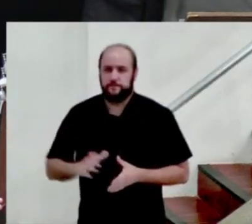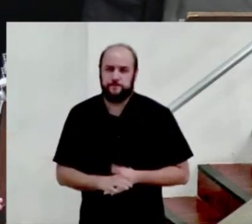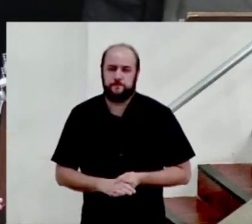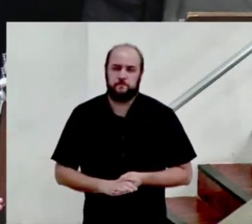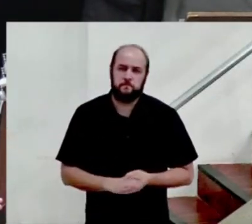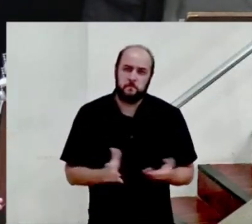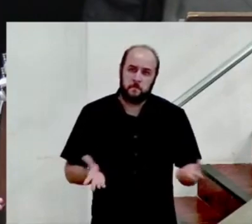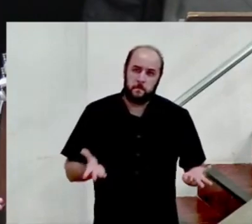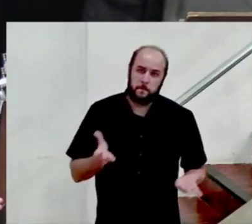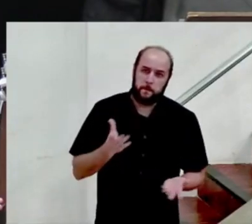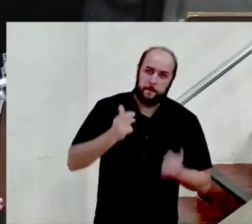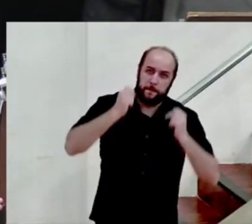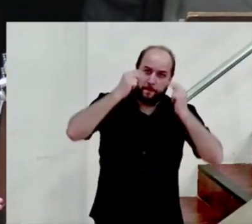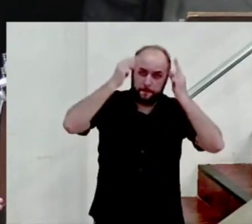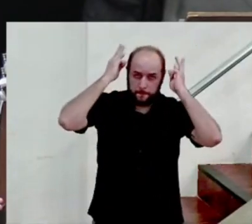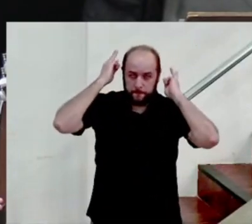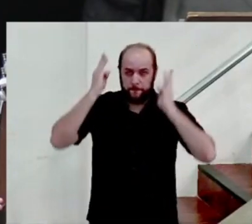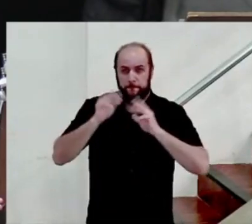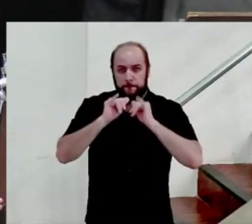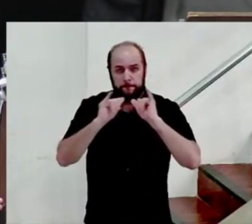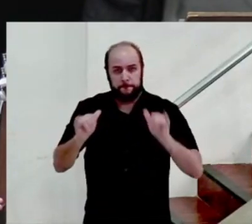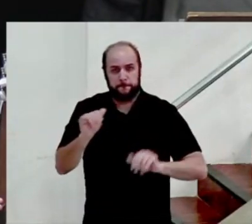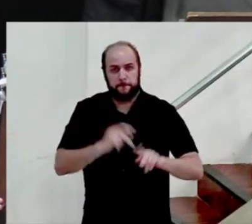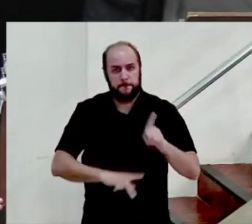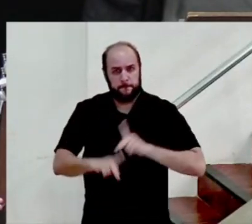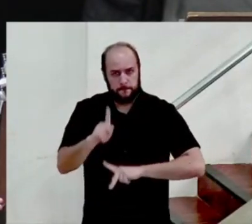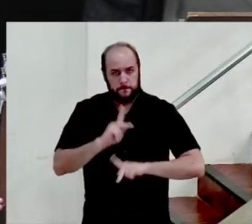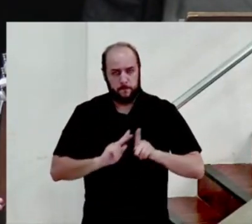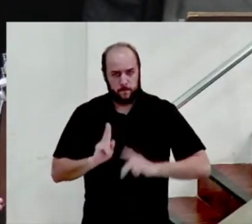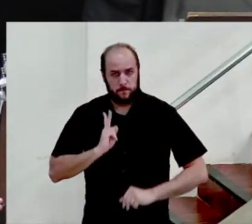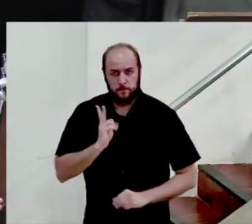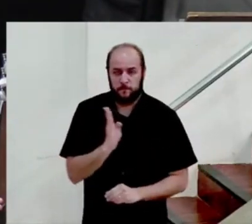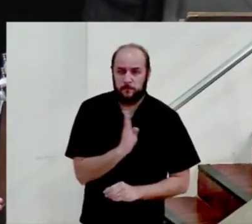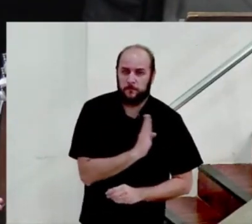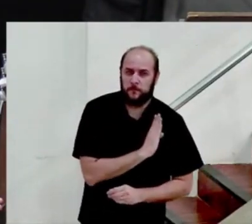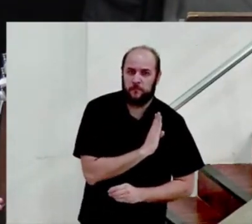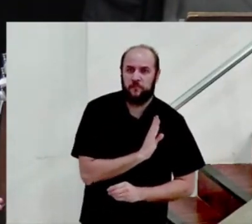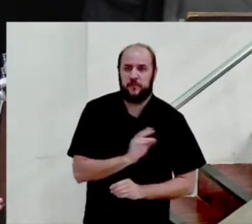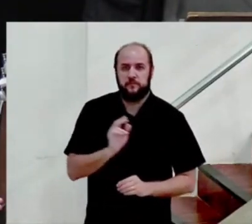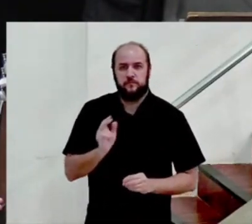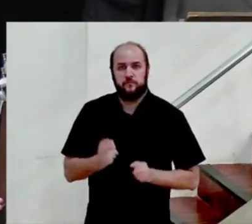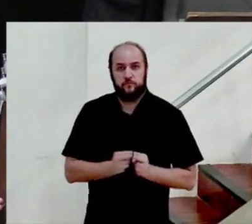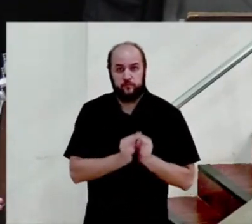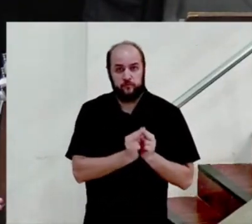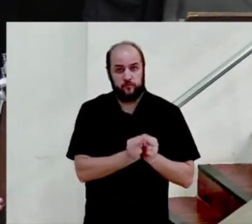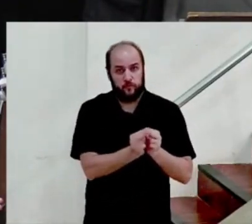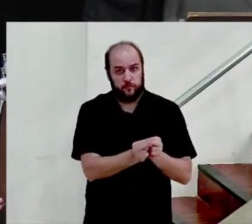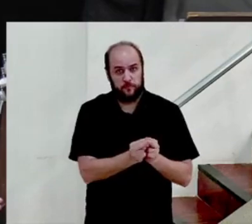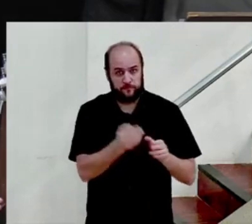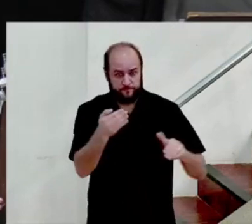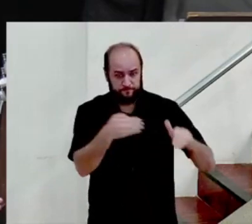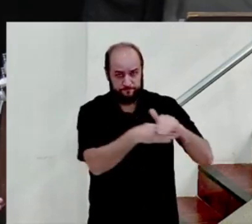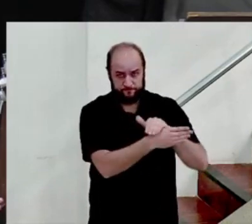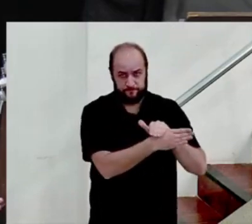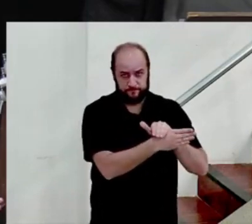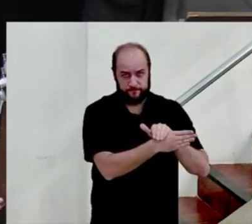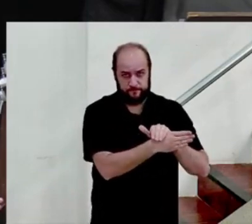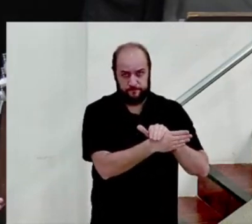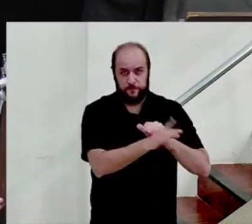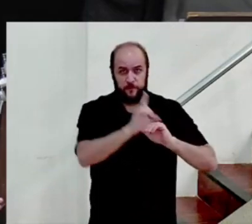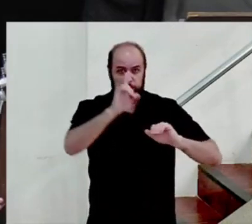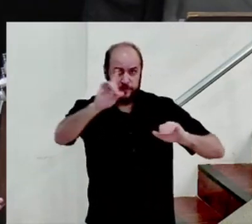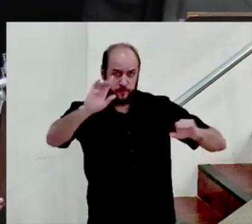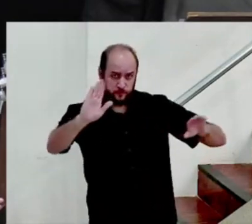Curiosamente, Moisés quer comunicar ao povo hebreu que quando Noé entra na arca, e então o Senhor fecha a